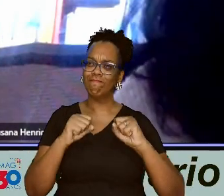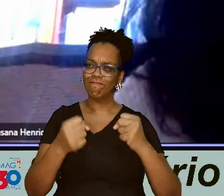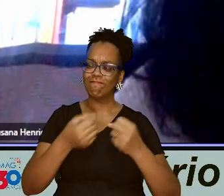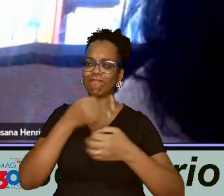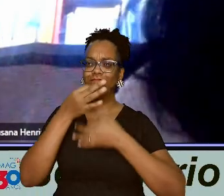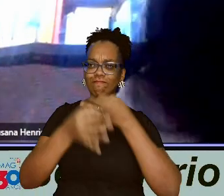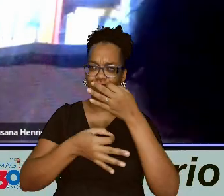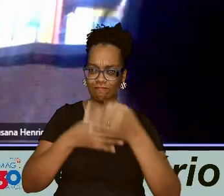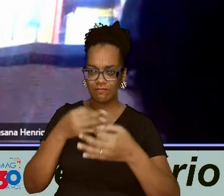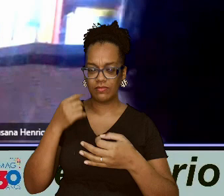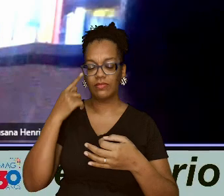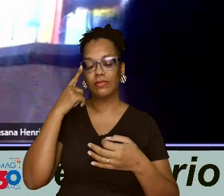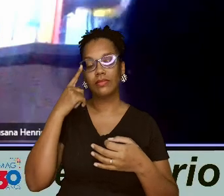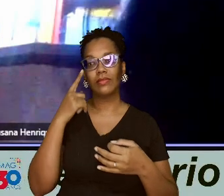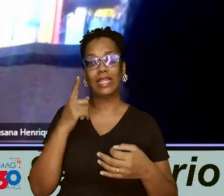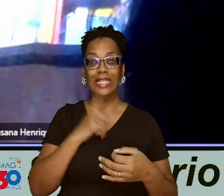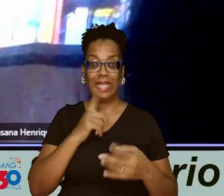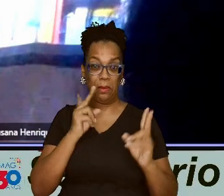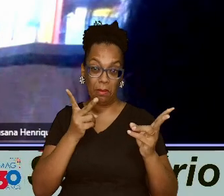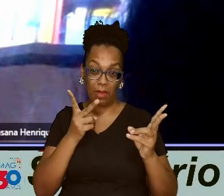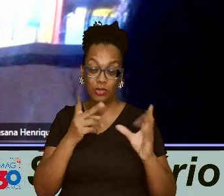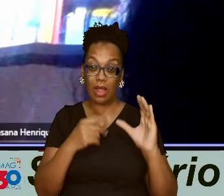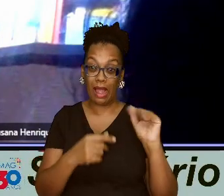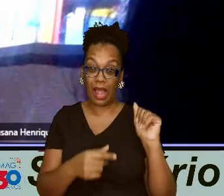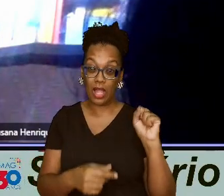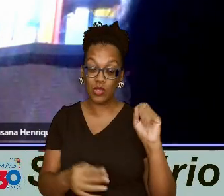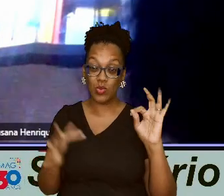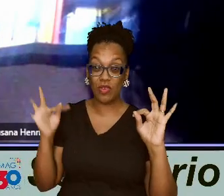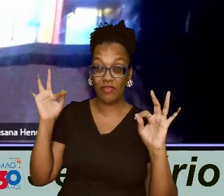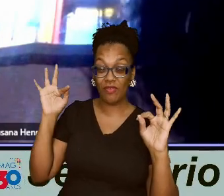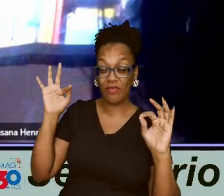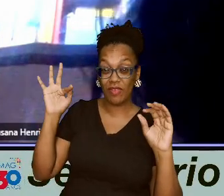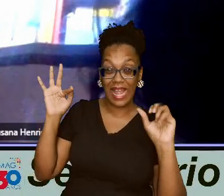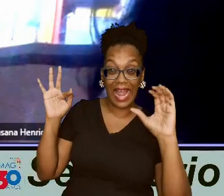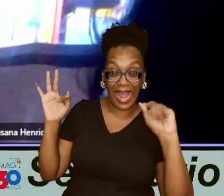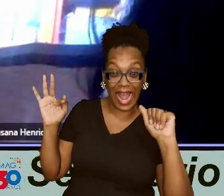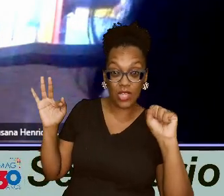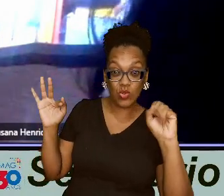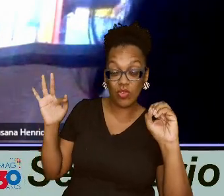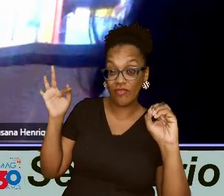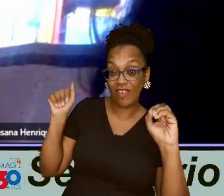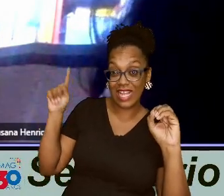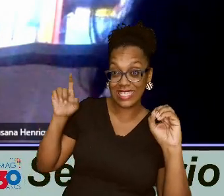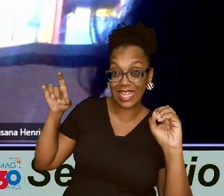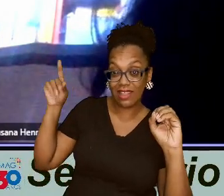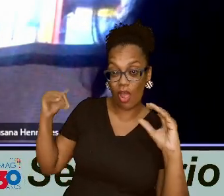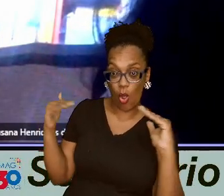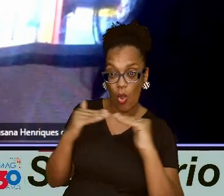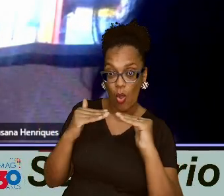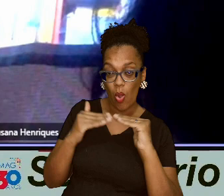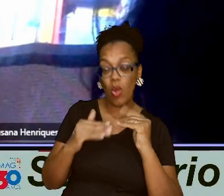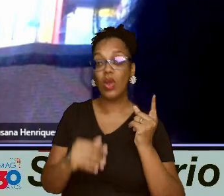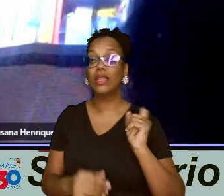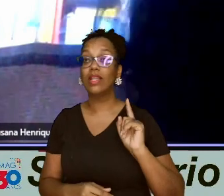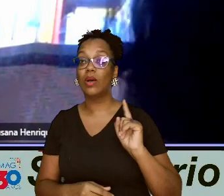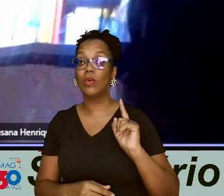argumentativo foi nos mesmos casos que a Fazenda concordou ou não, porque